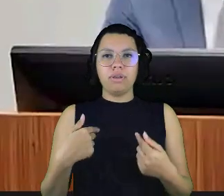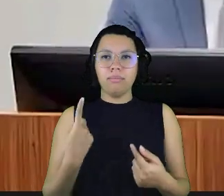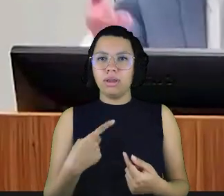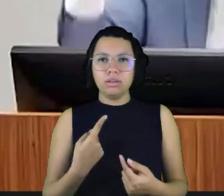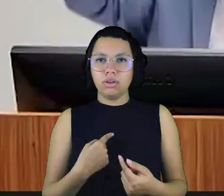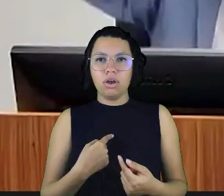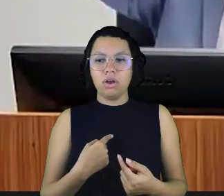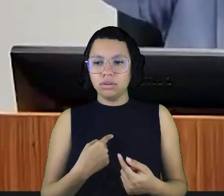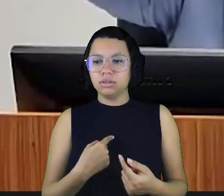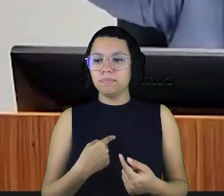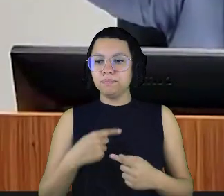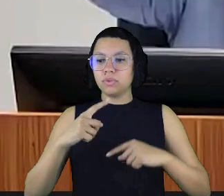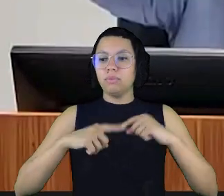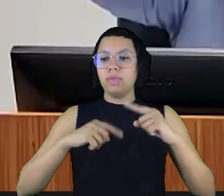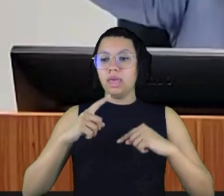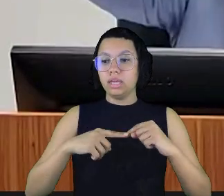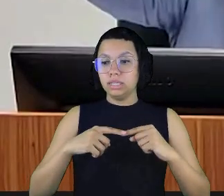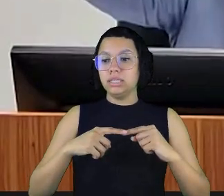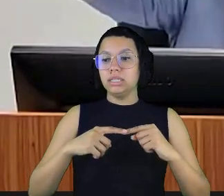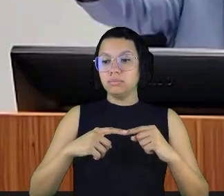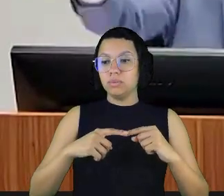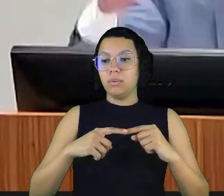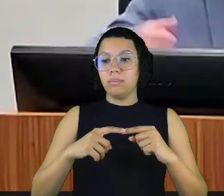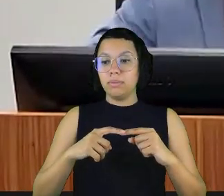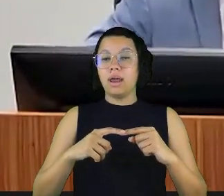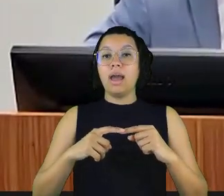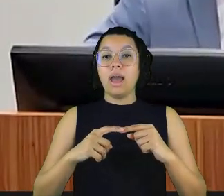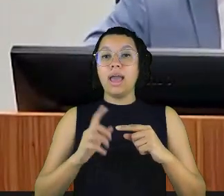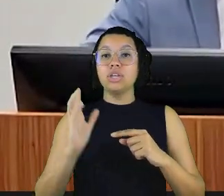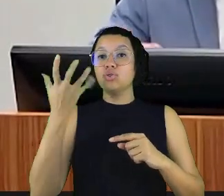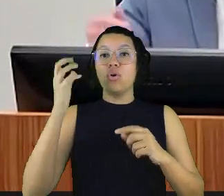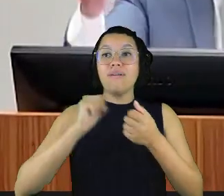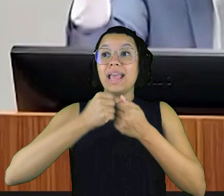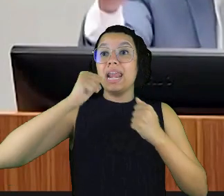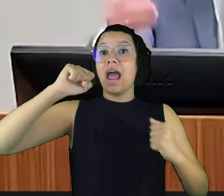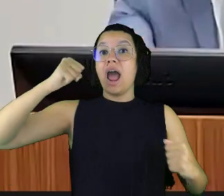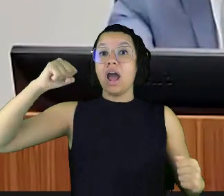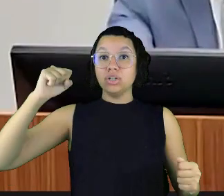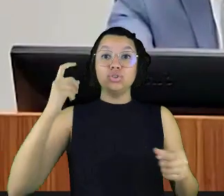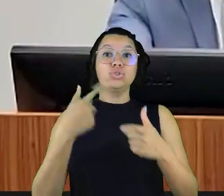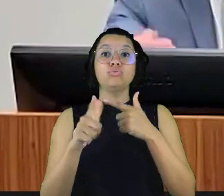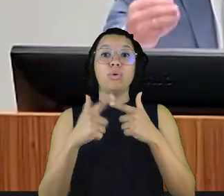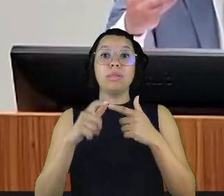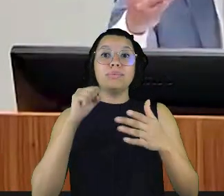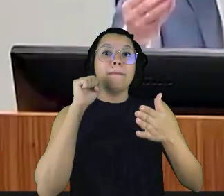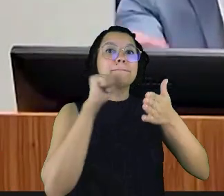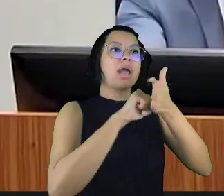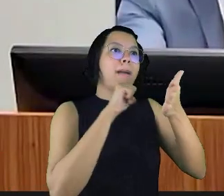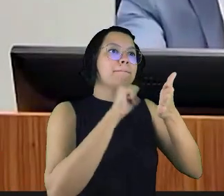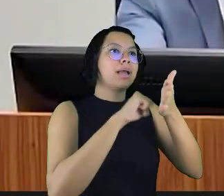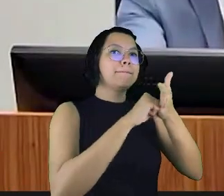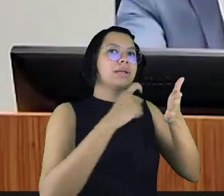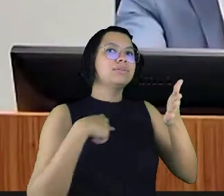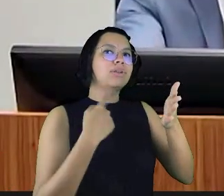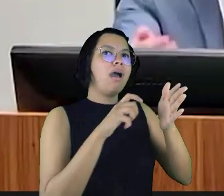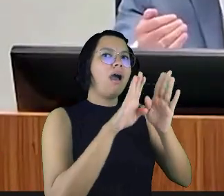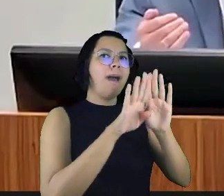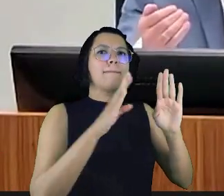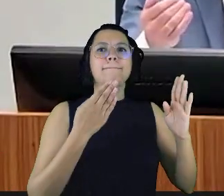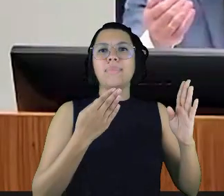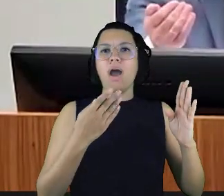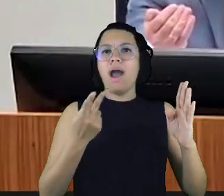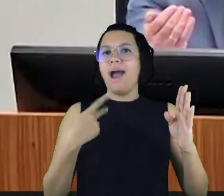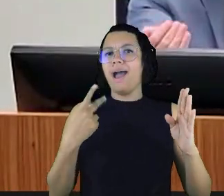grandes conflitos estão batendo na nossa porta. Por isso que eu disse, Renato, que a gente não está se jogando ainda no abismo, mas